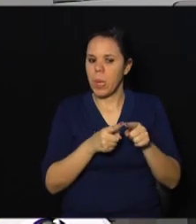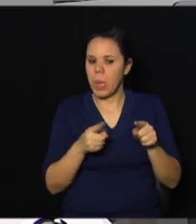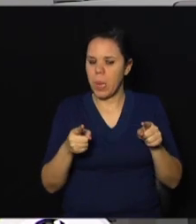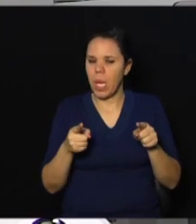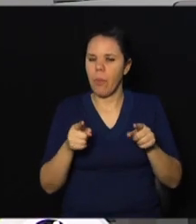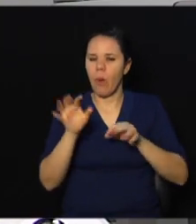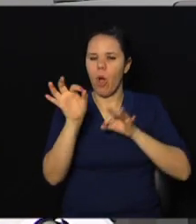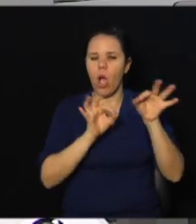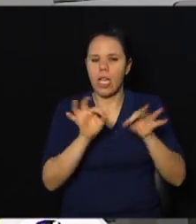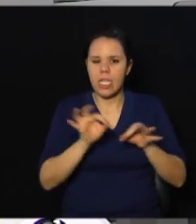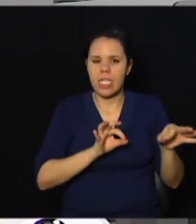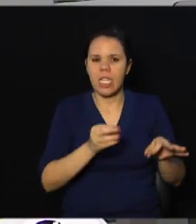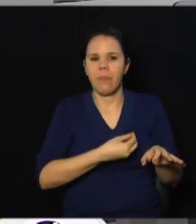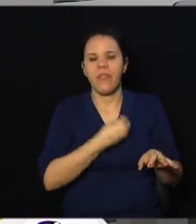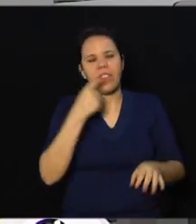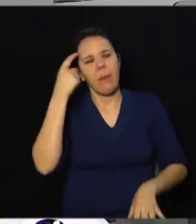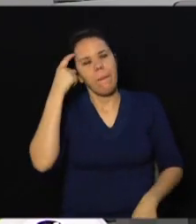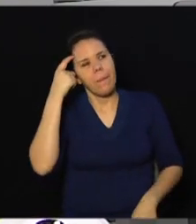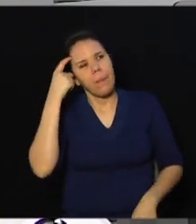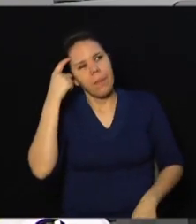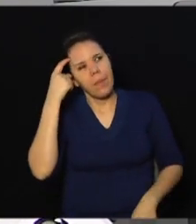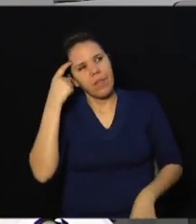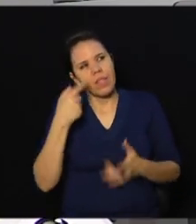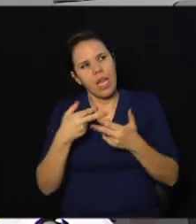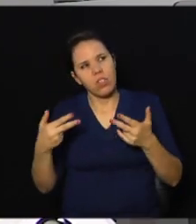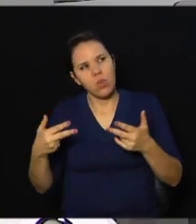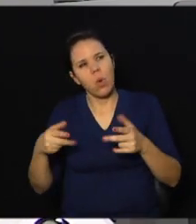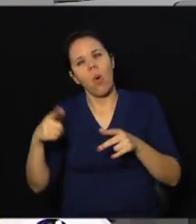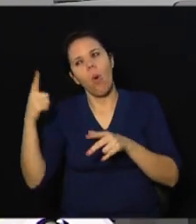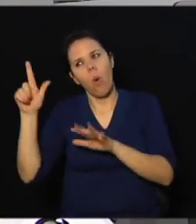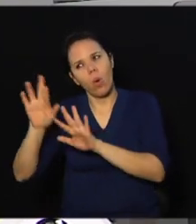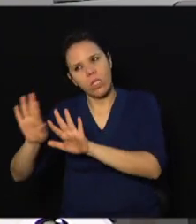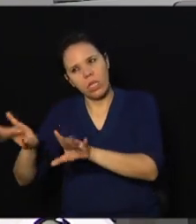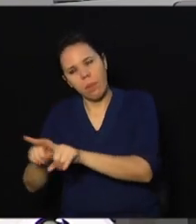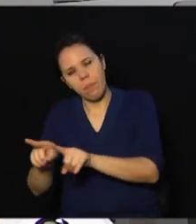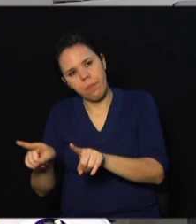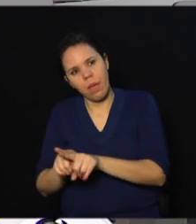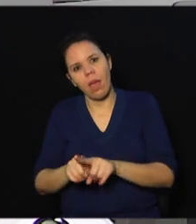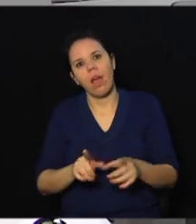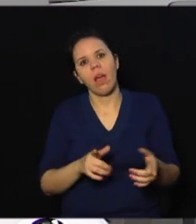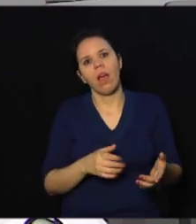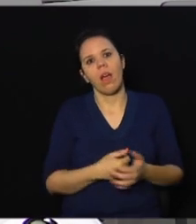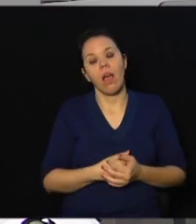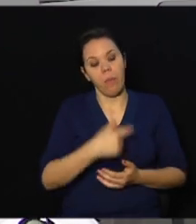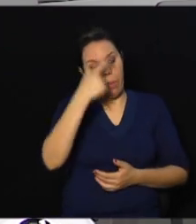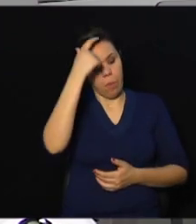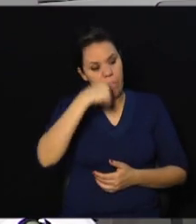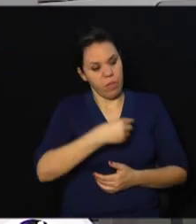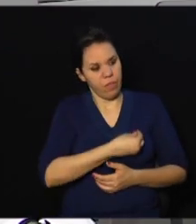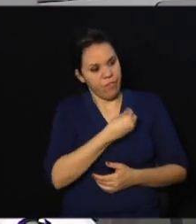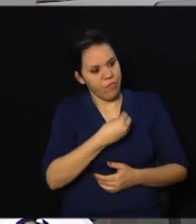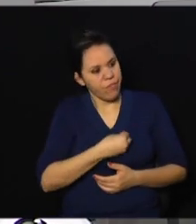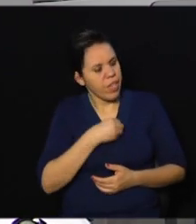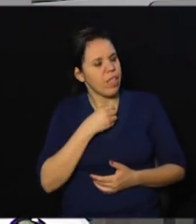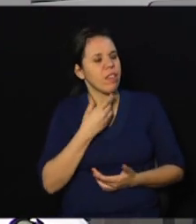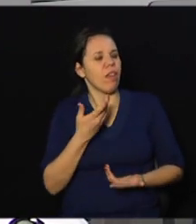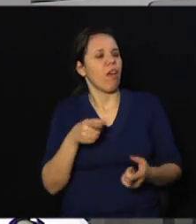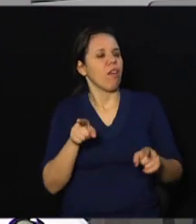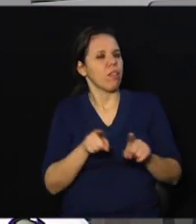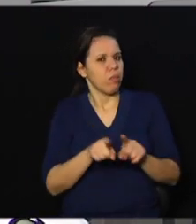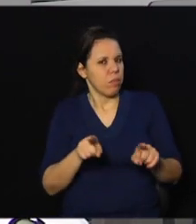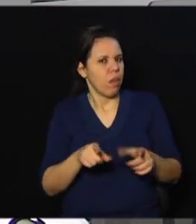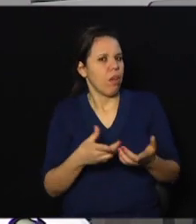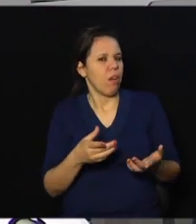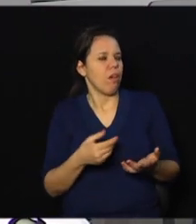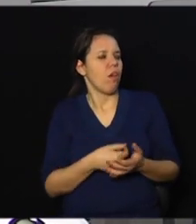em ordem, sabe? Pensar nas outras coisas também, e trabalhar mais na parte do meu pessoal. E